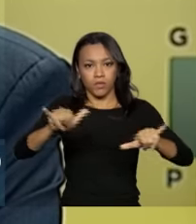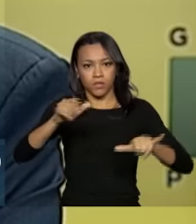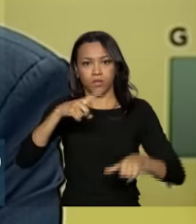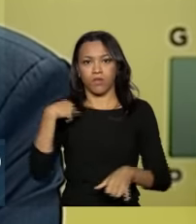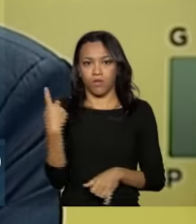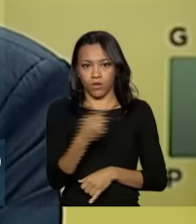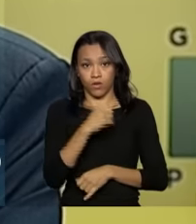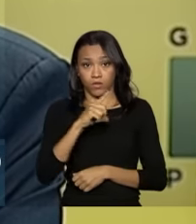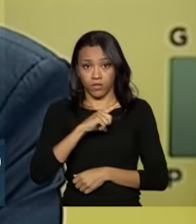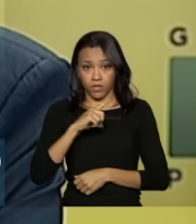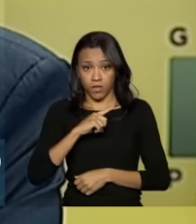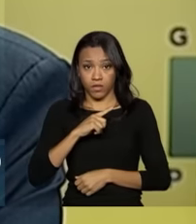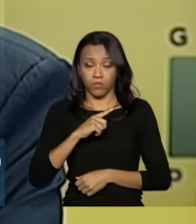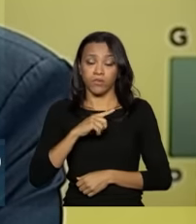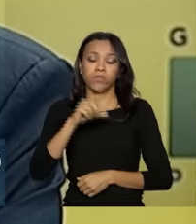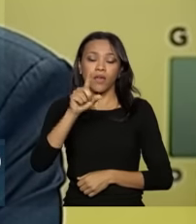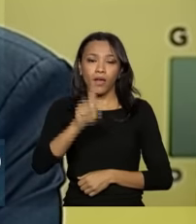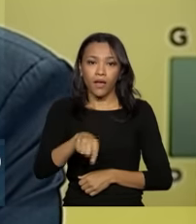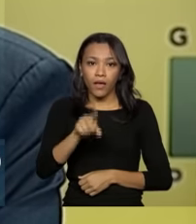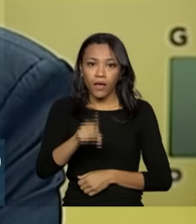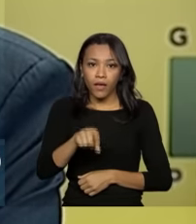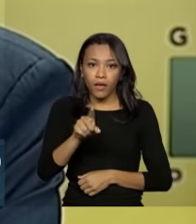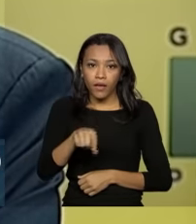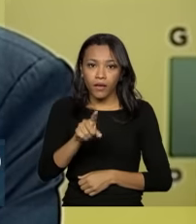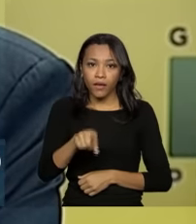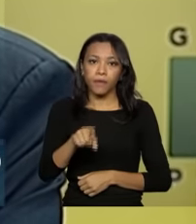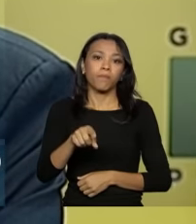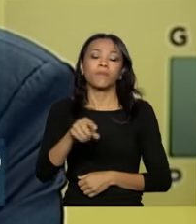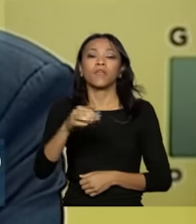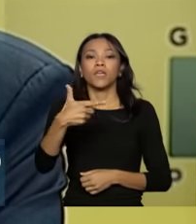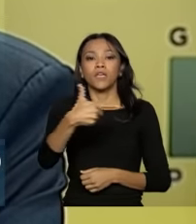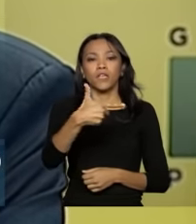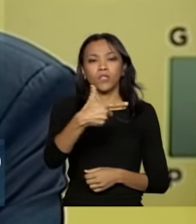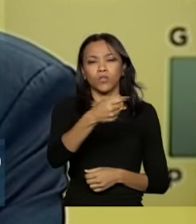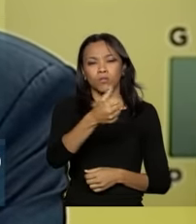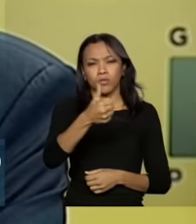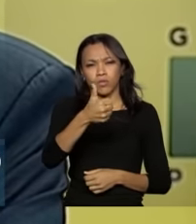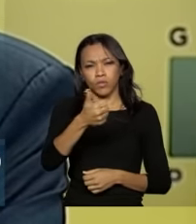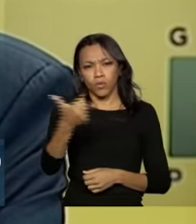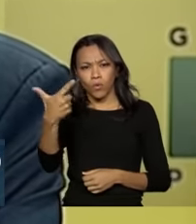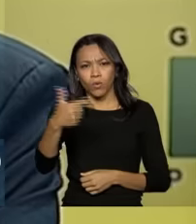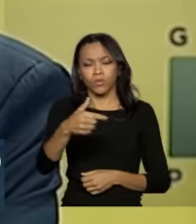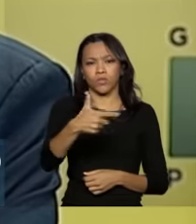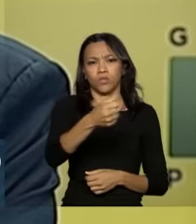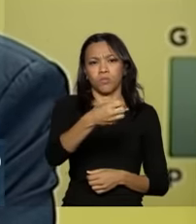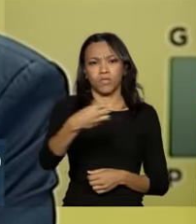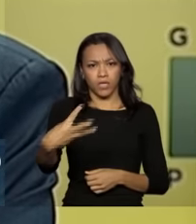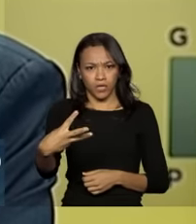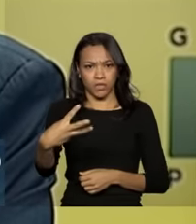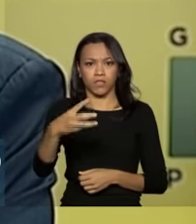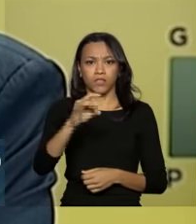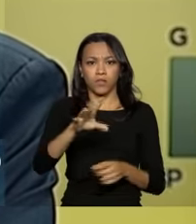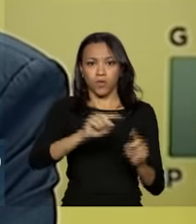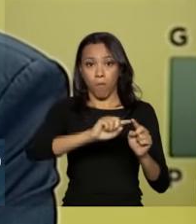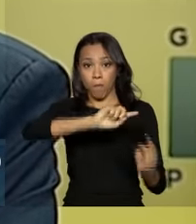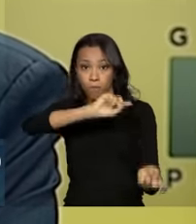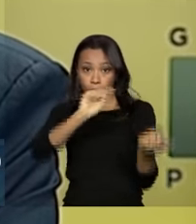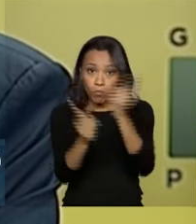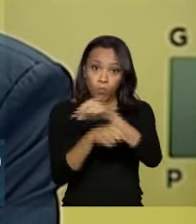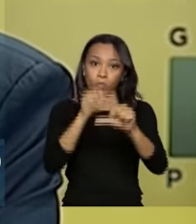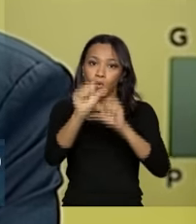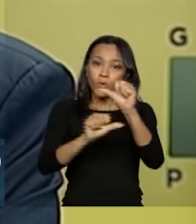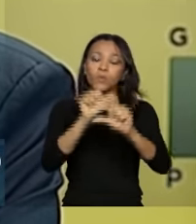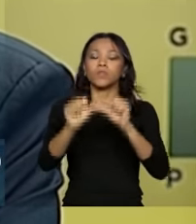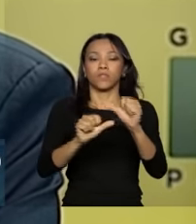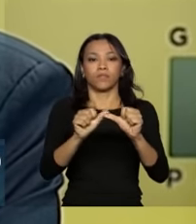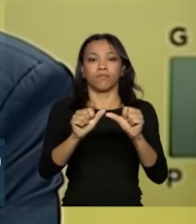que, a partir da passagem de 2012 para 2013, não só a curva se inverte, como abre uma